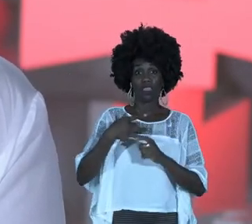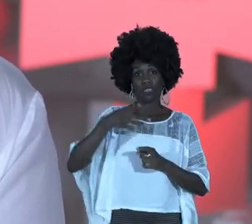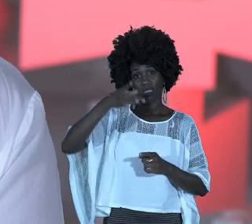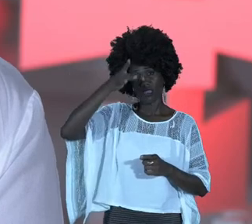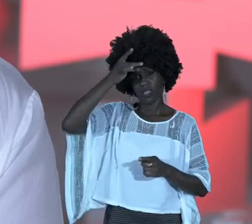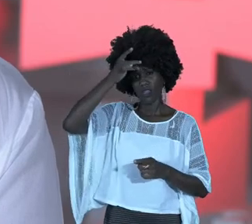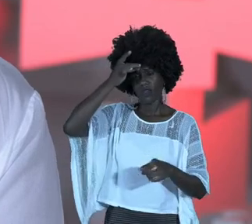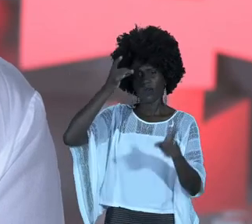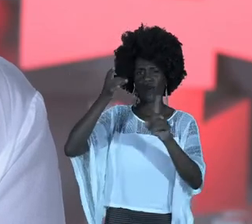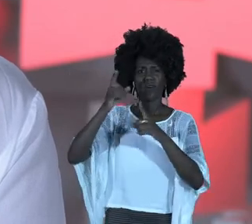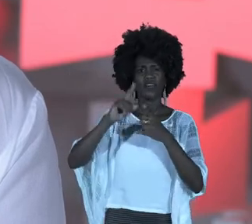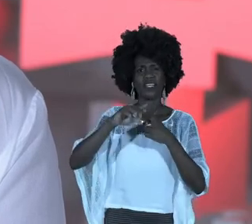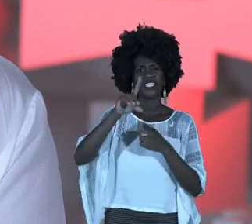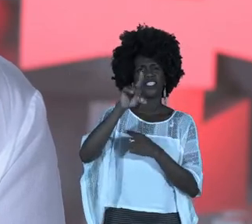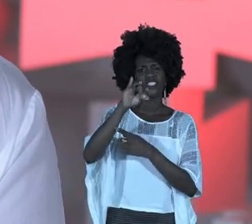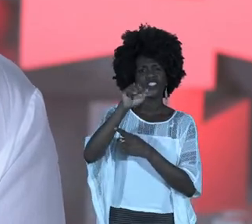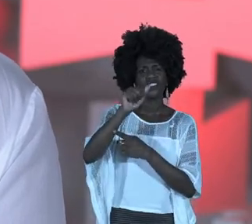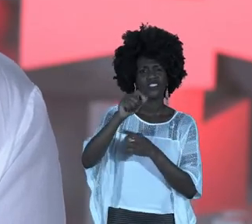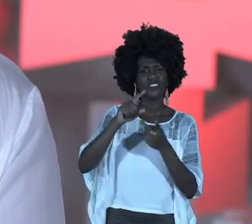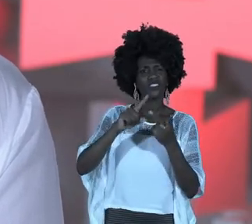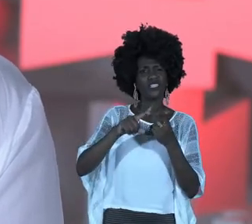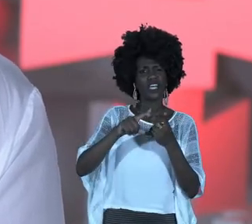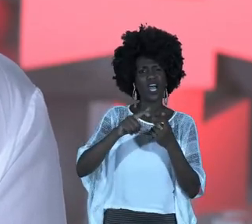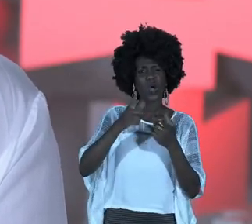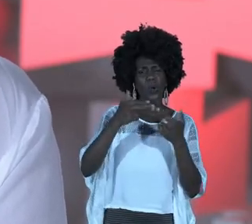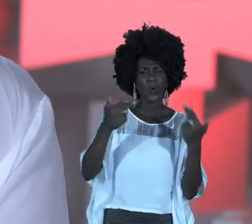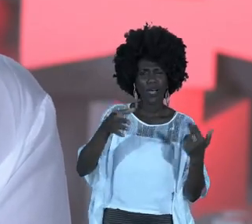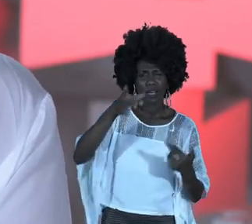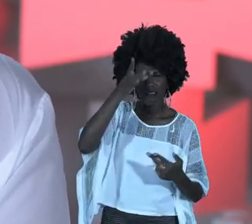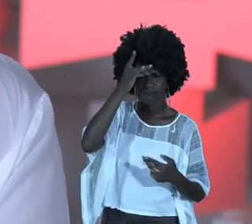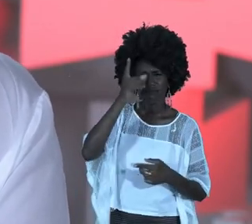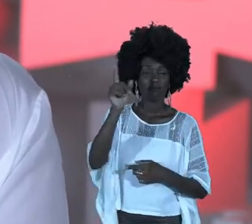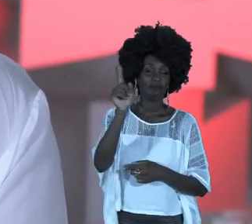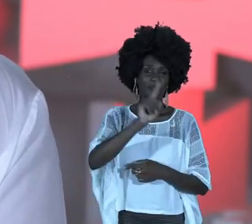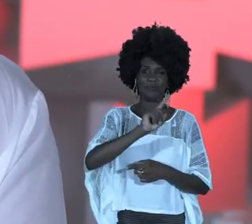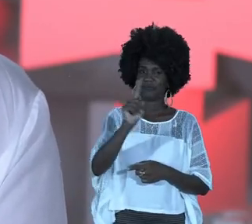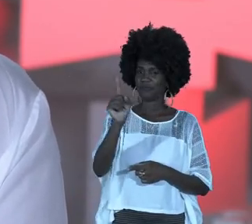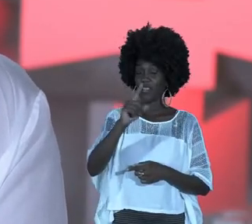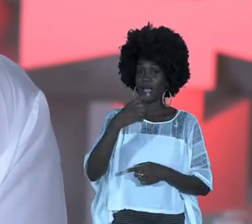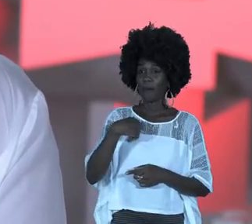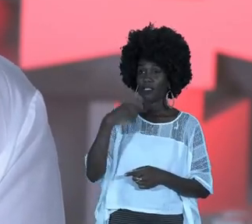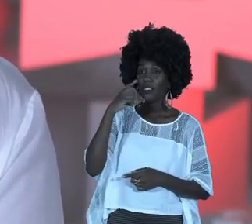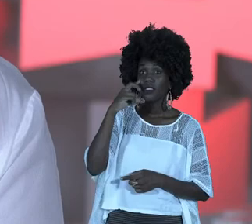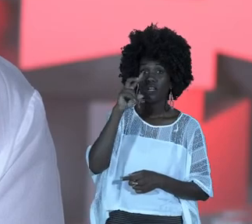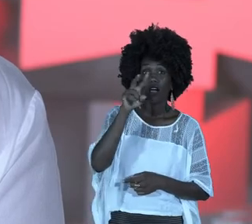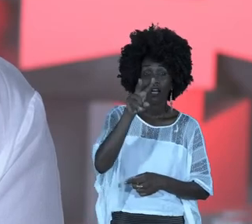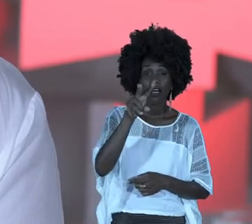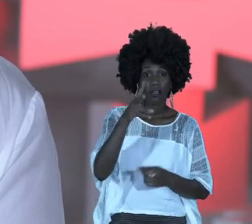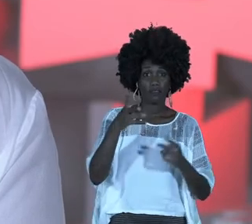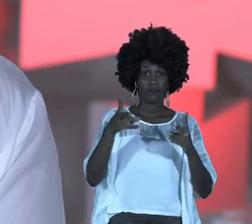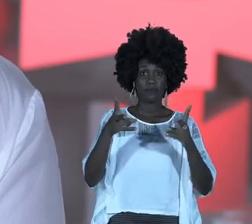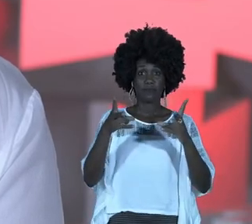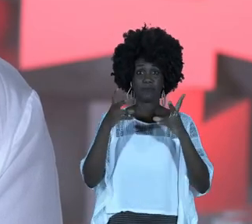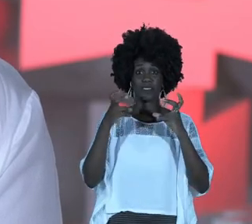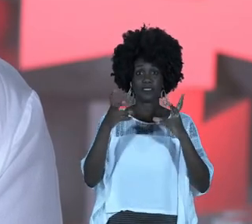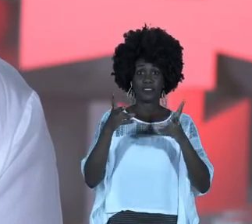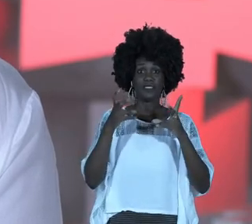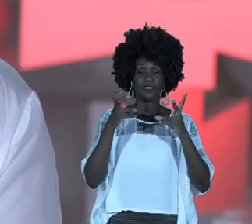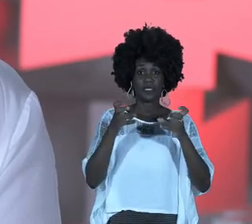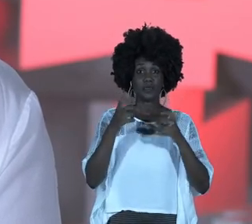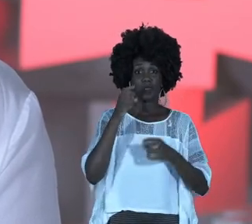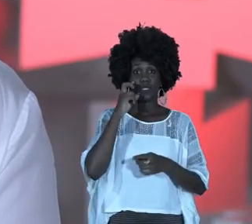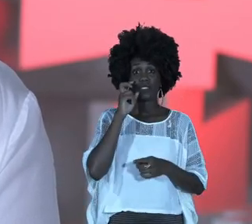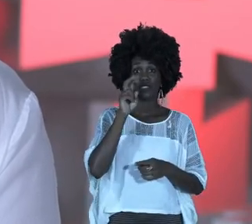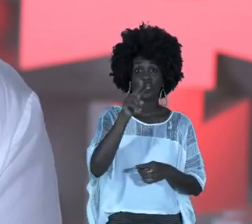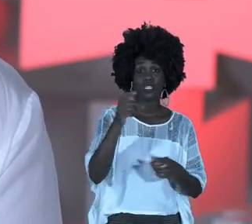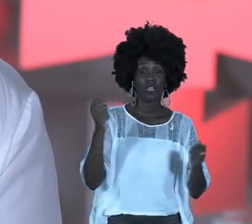decore datas, decore coisas, mas que a gente exercite um pouco o olhar, a percepção, para a